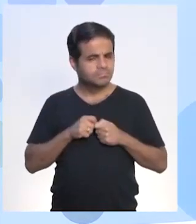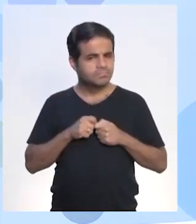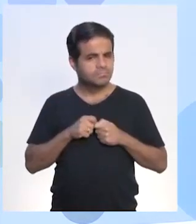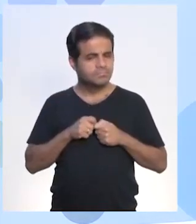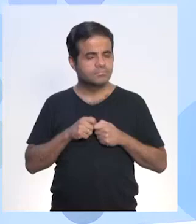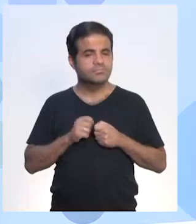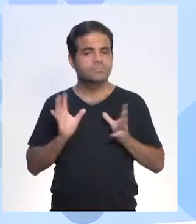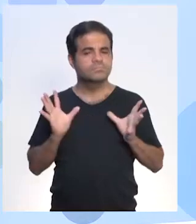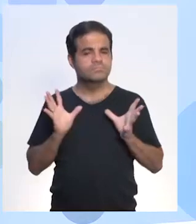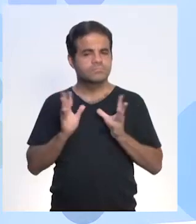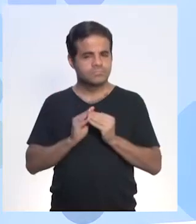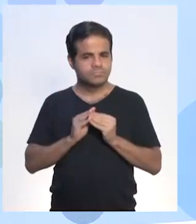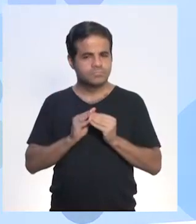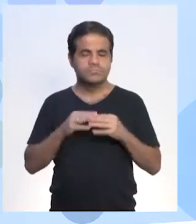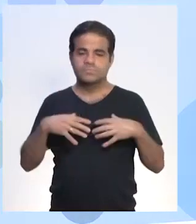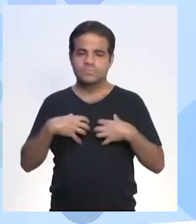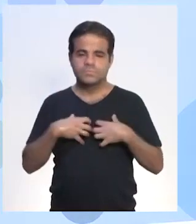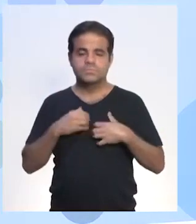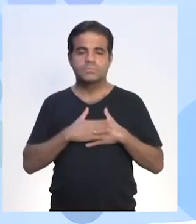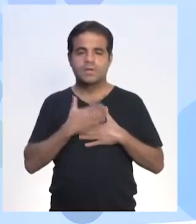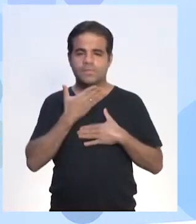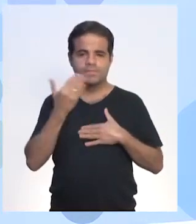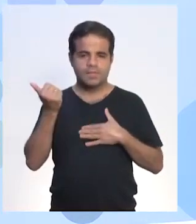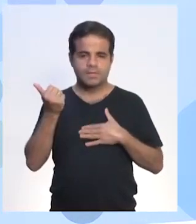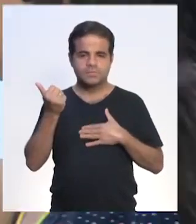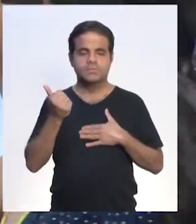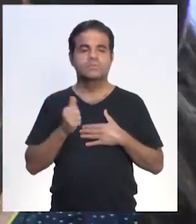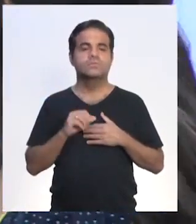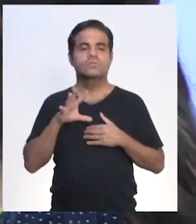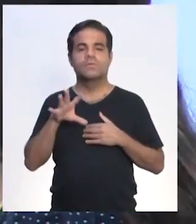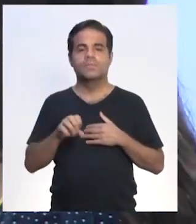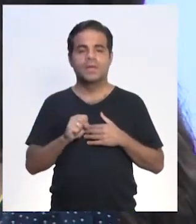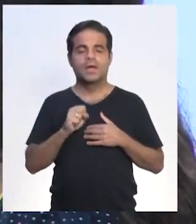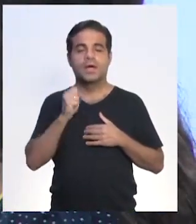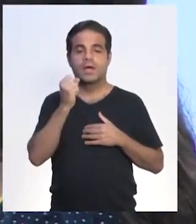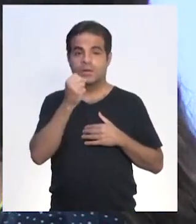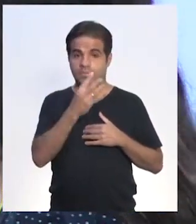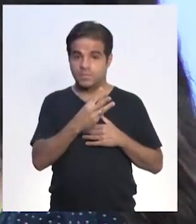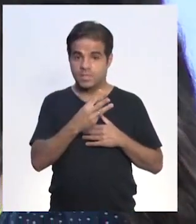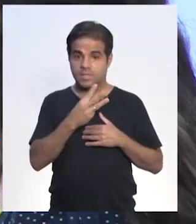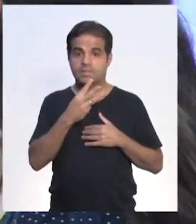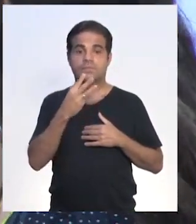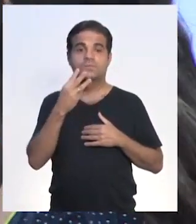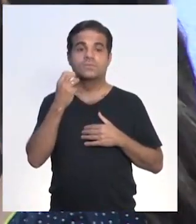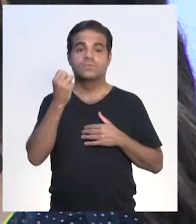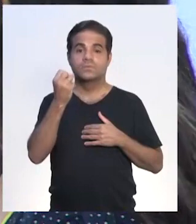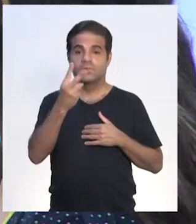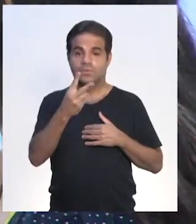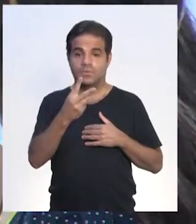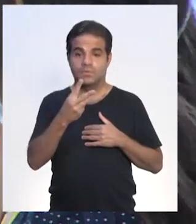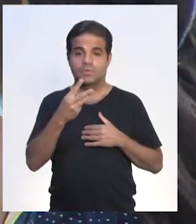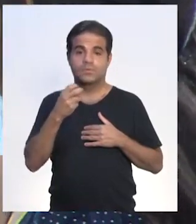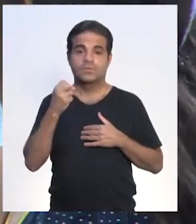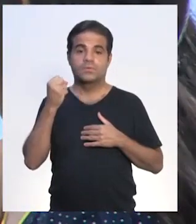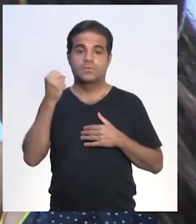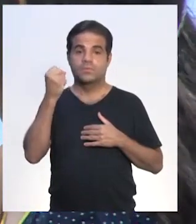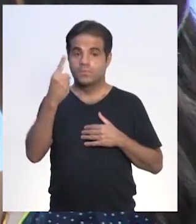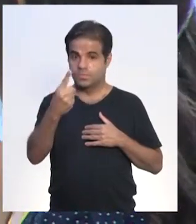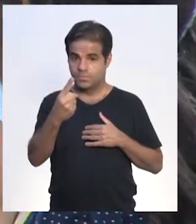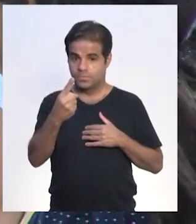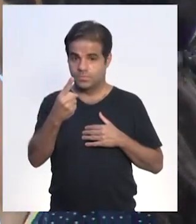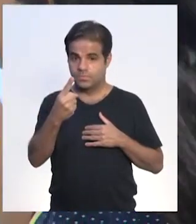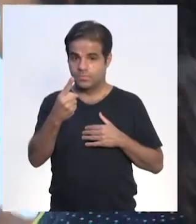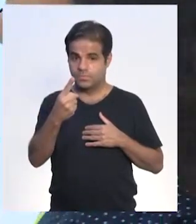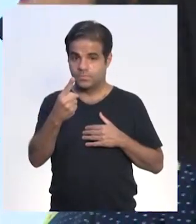Vou simplificar, né? Que é a maneira mais fácil. Então, vou pegar o 3, o 2 e o